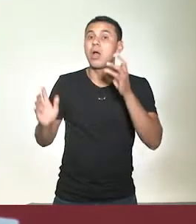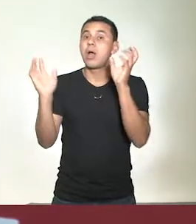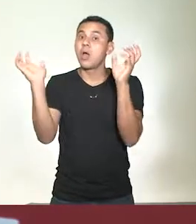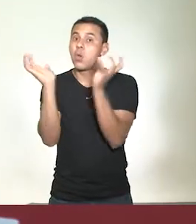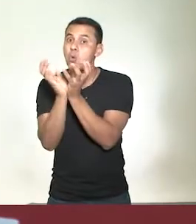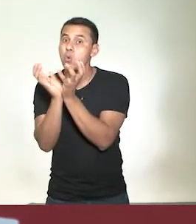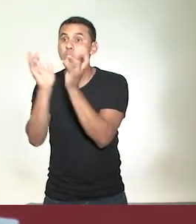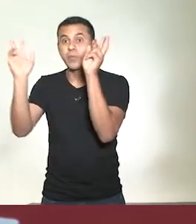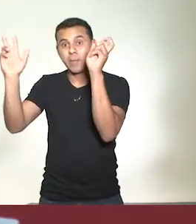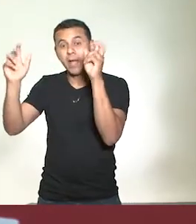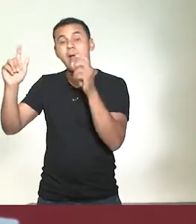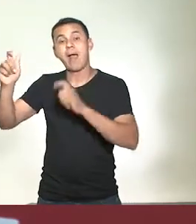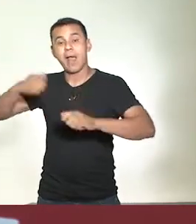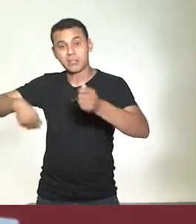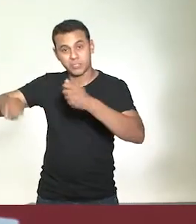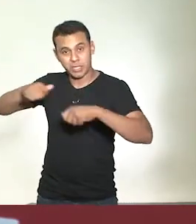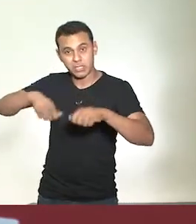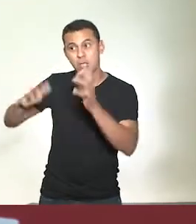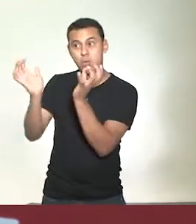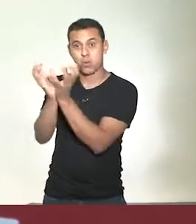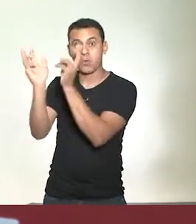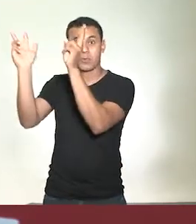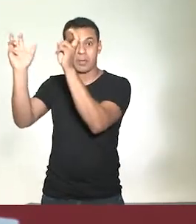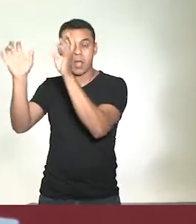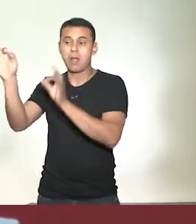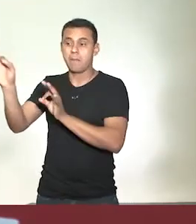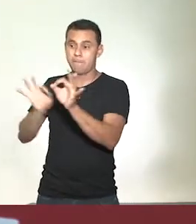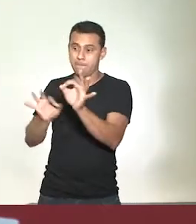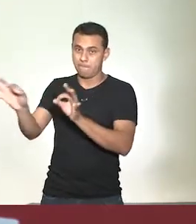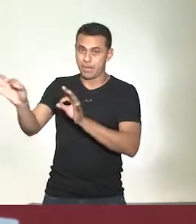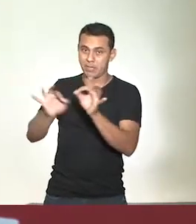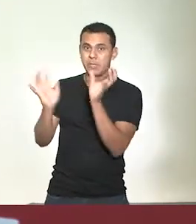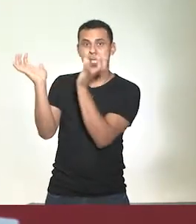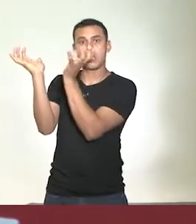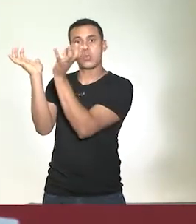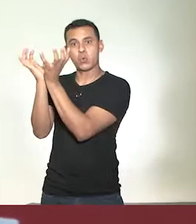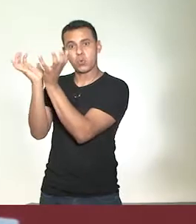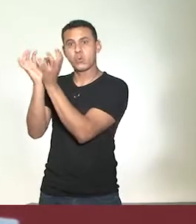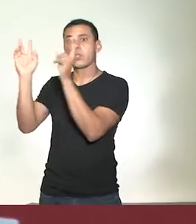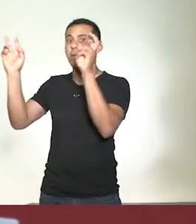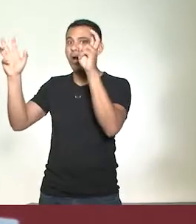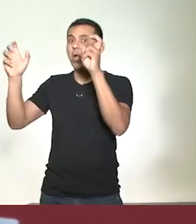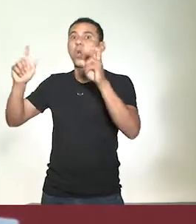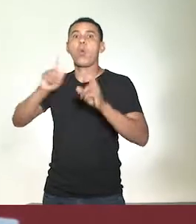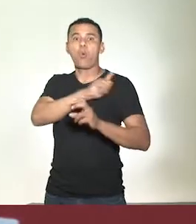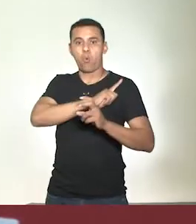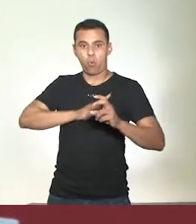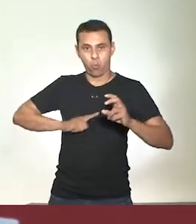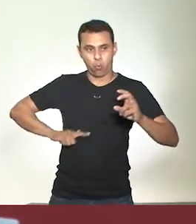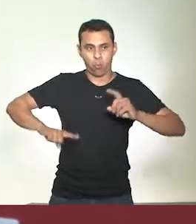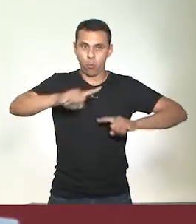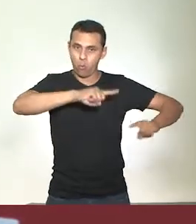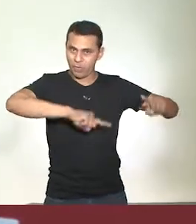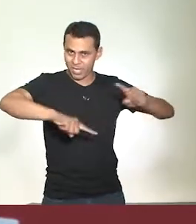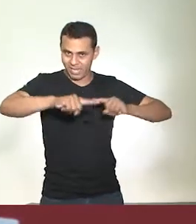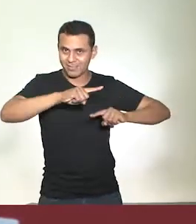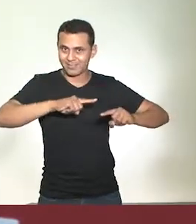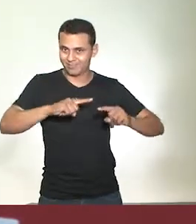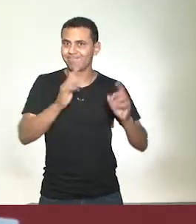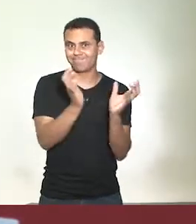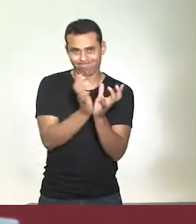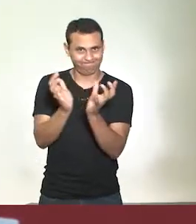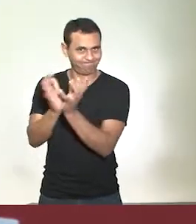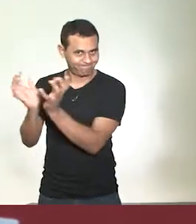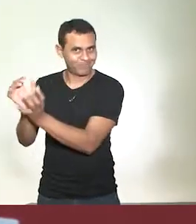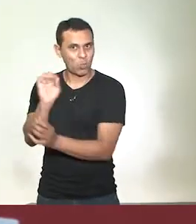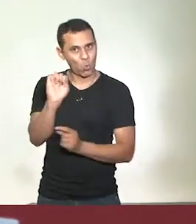temático de ADN e não grupo temático de planejamento e grupo temático de governança então esses são os grupos temáticos